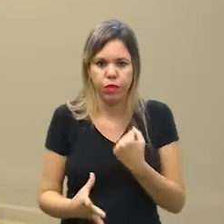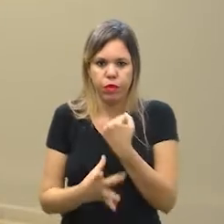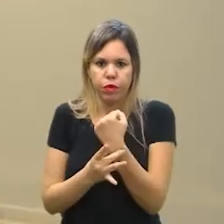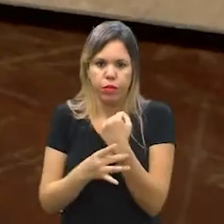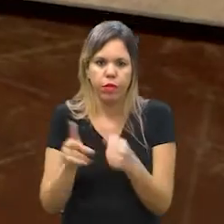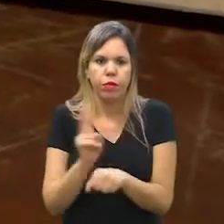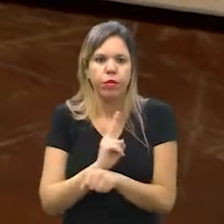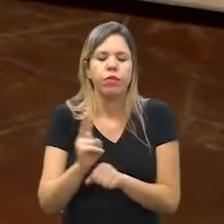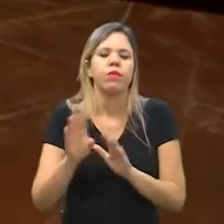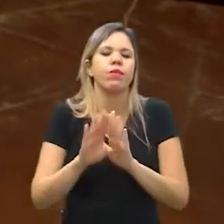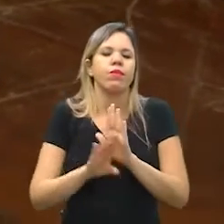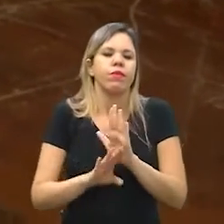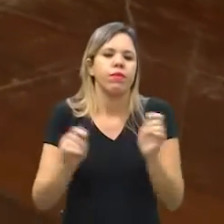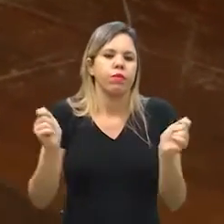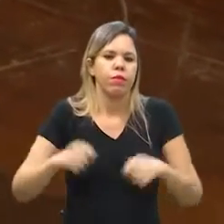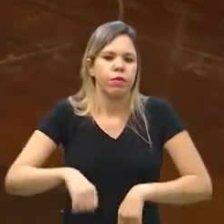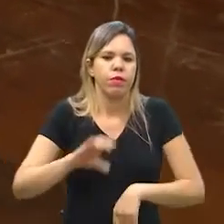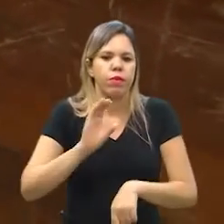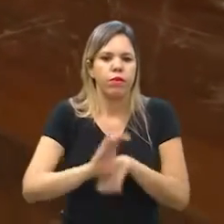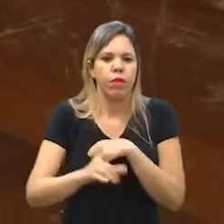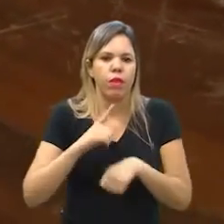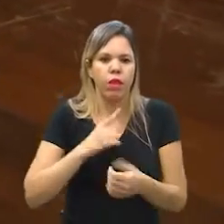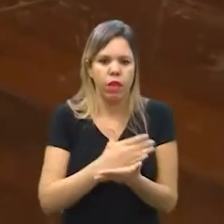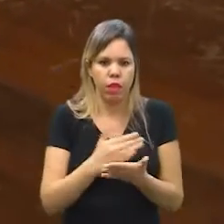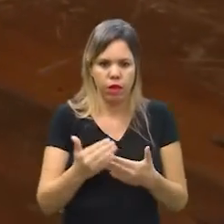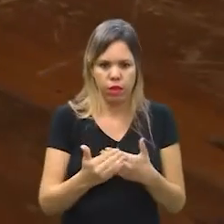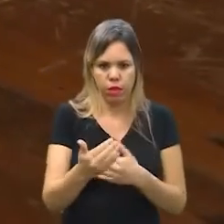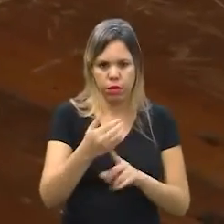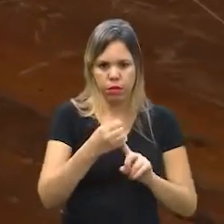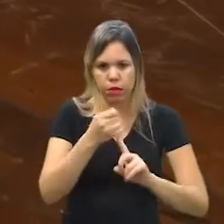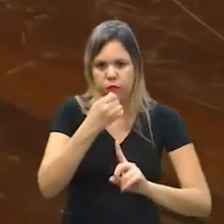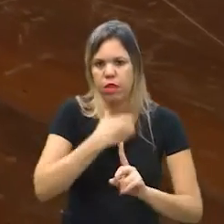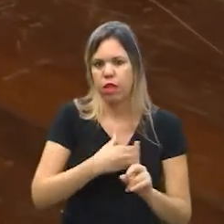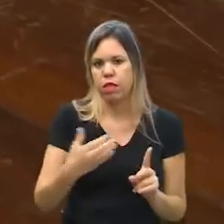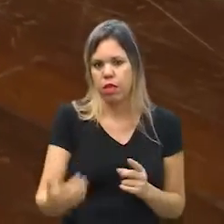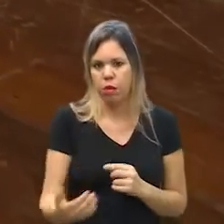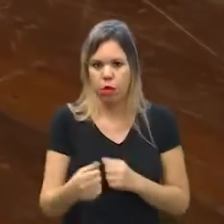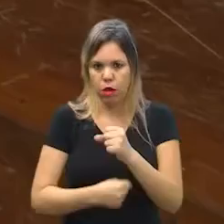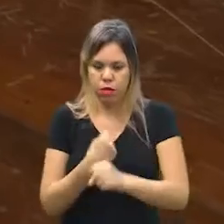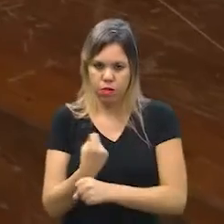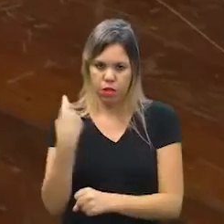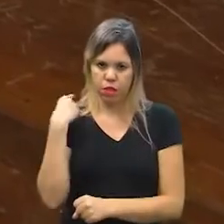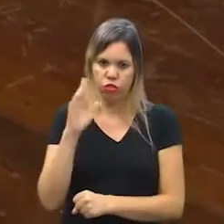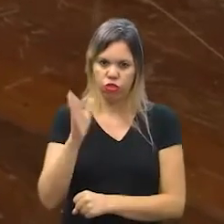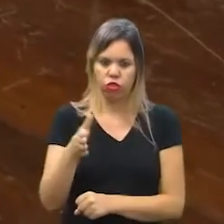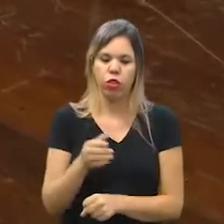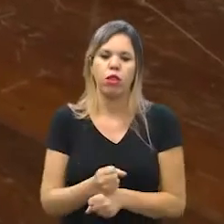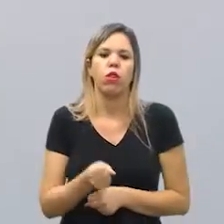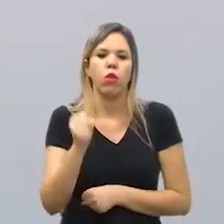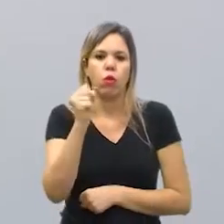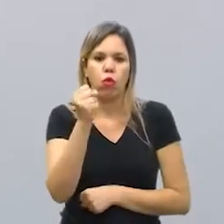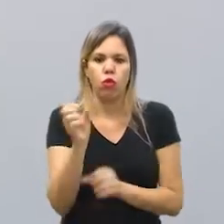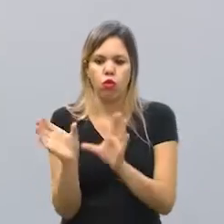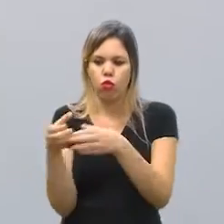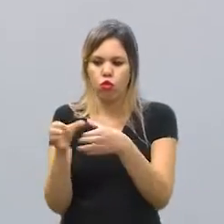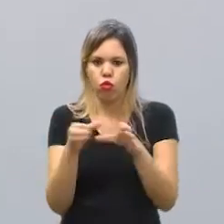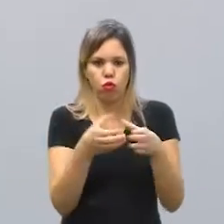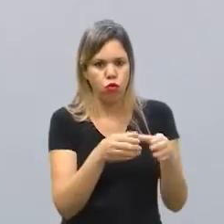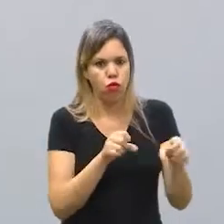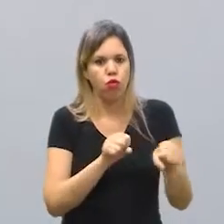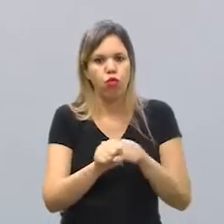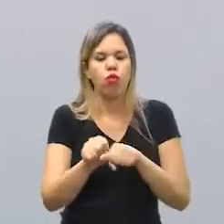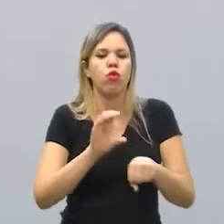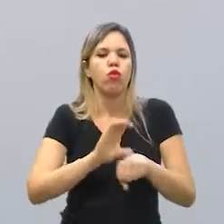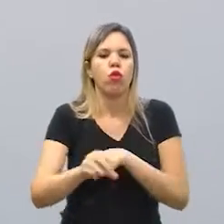maneira segura. O programa de capacitação teve início em dezembro do ano passado e já formou 8 turmas e